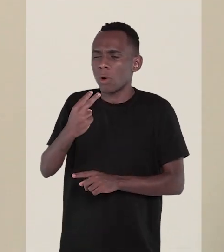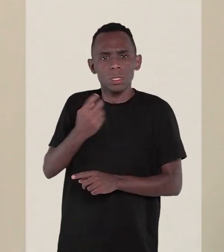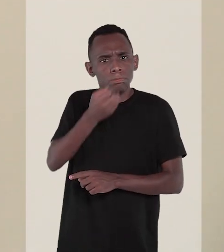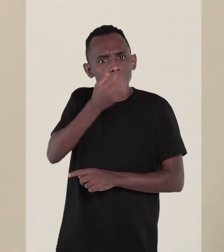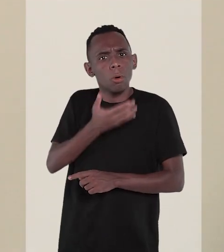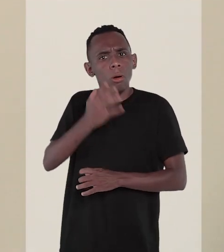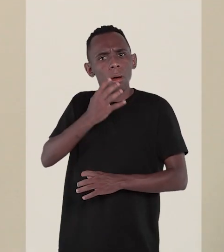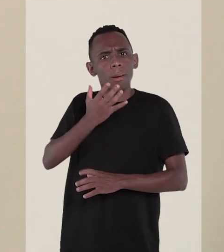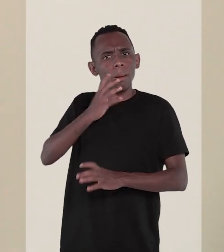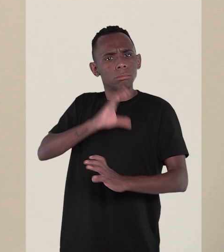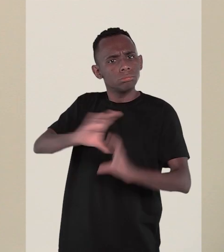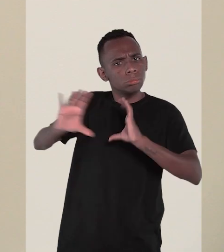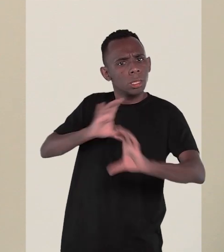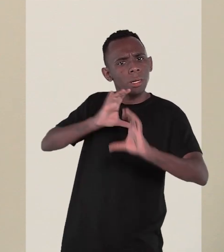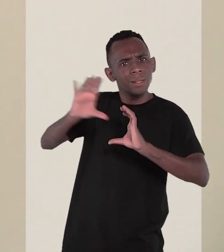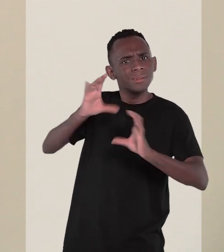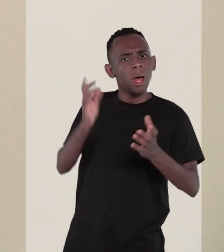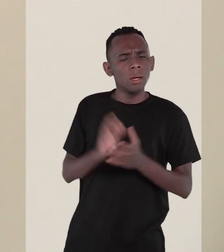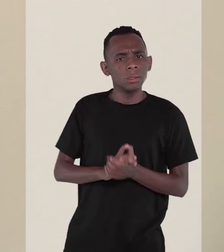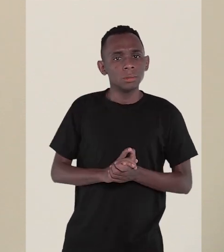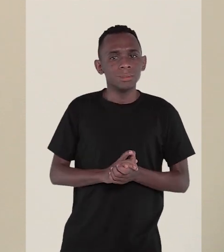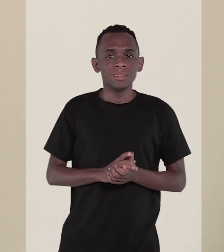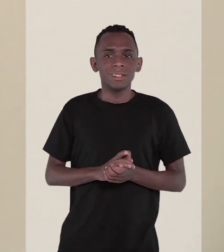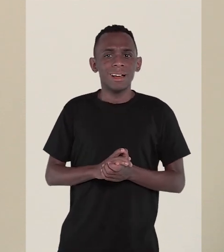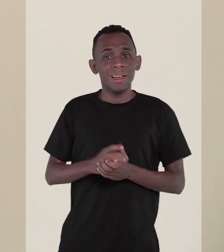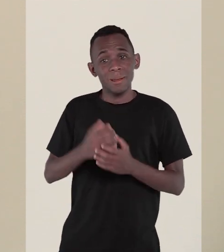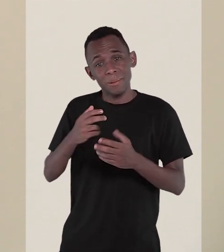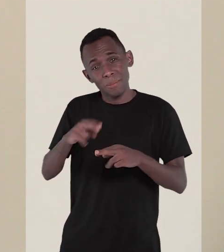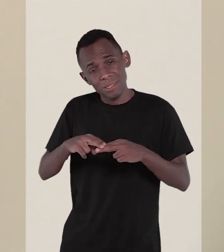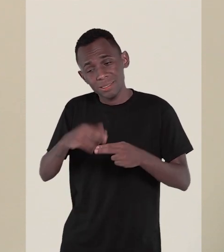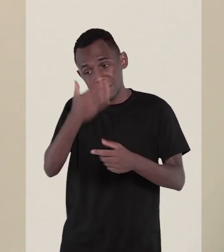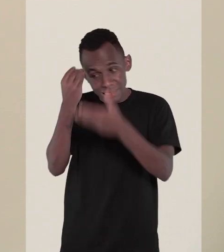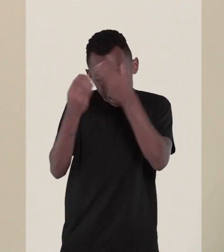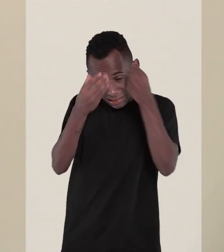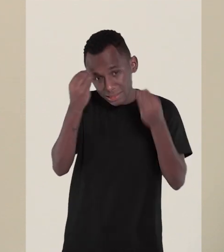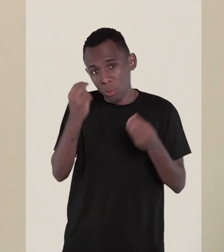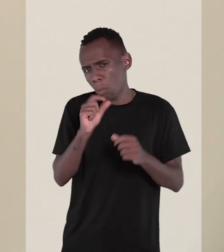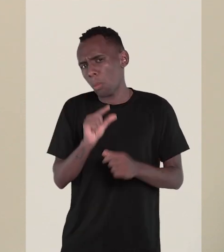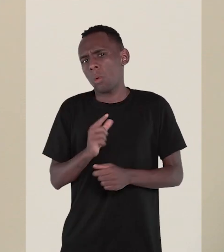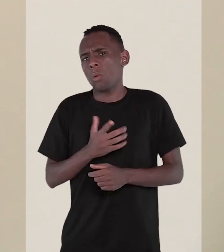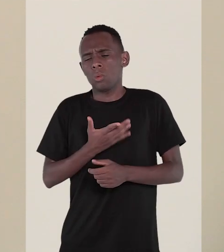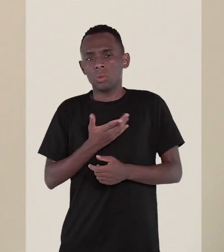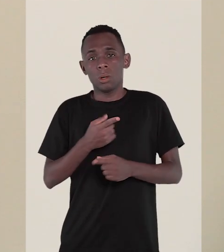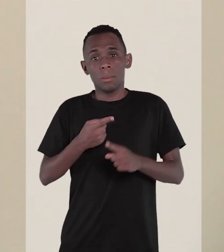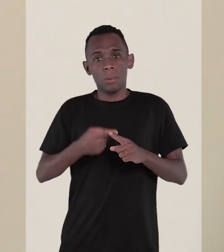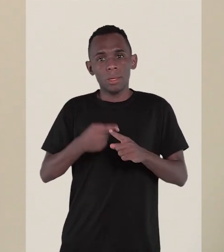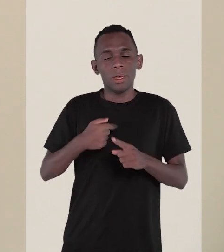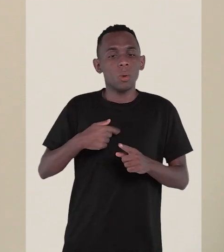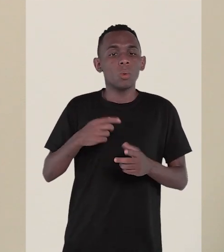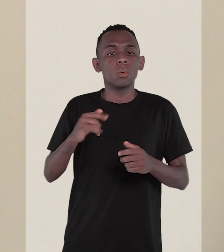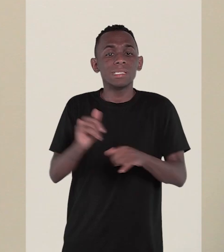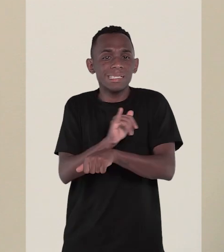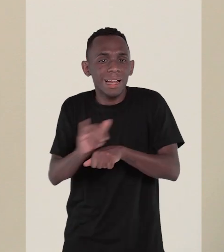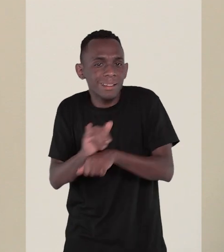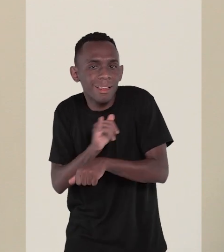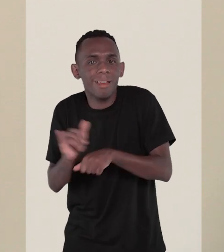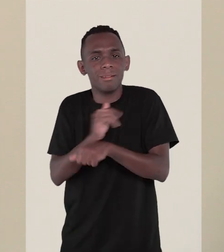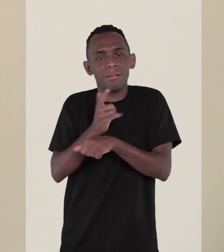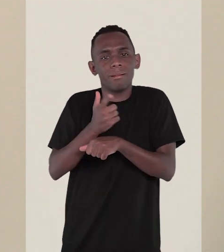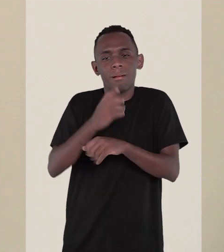cantar, isso atropelou todo o resto, de certa maneira, porque eu comecei a perseguir as palavras dentro das